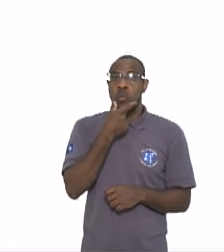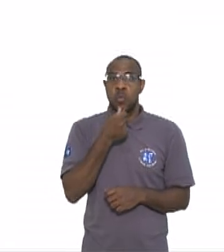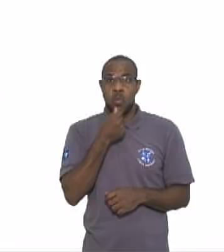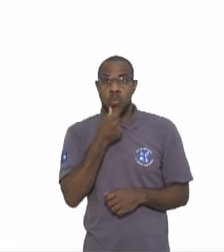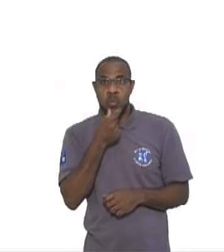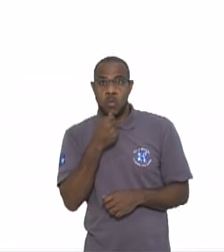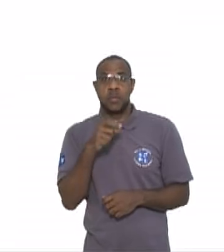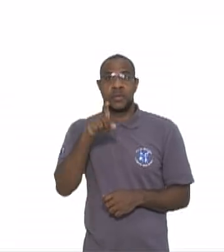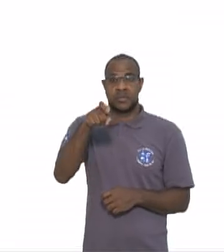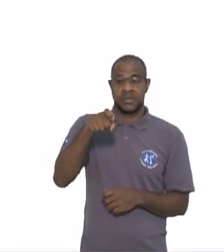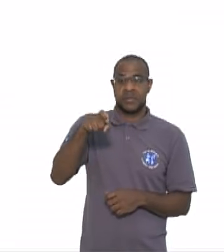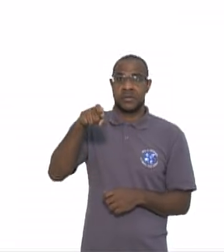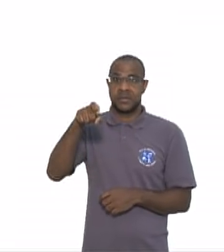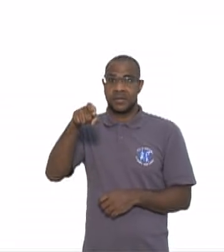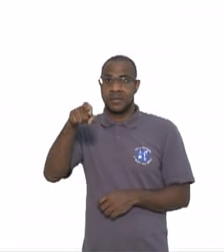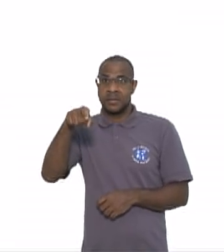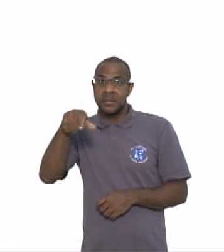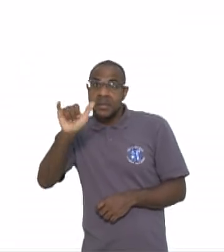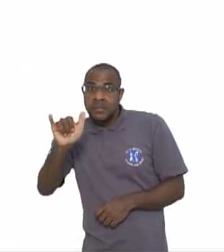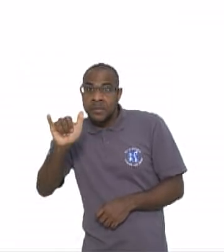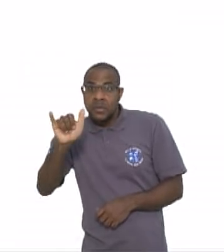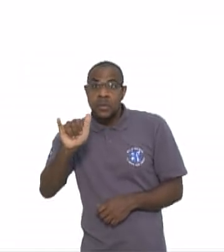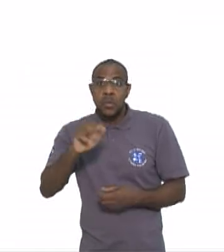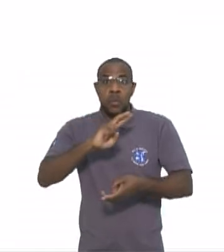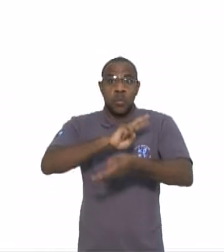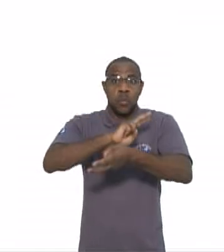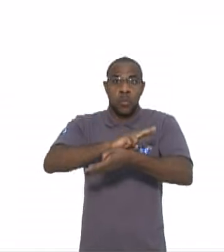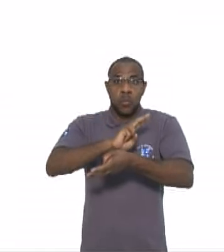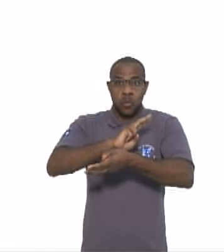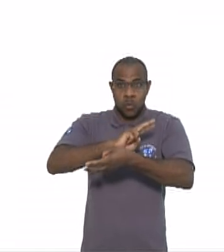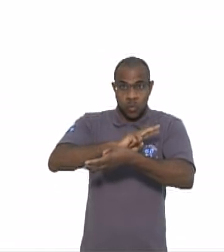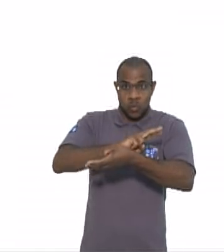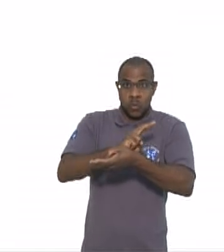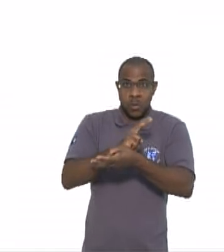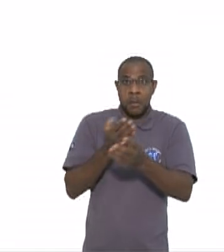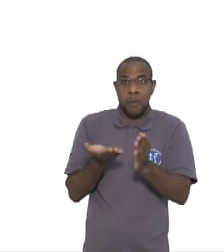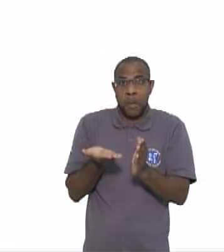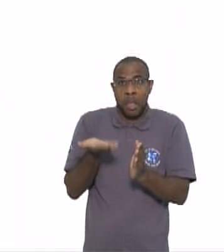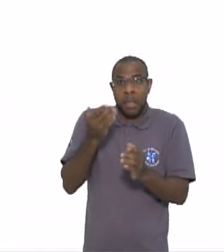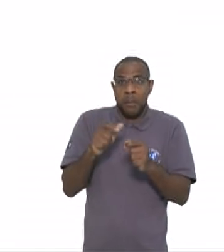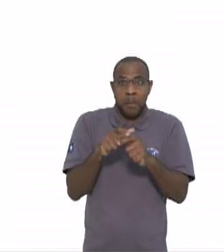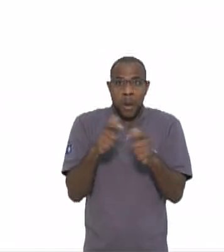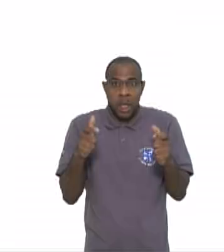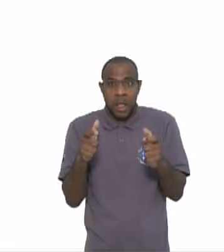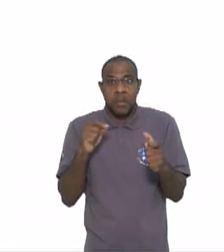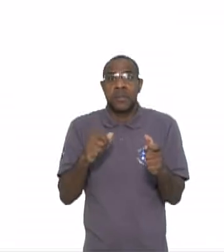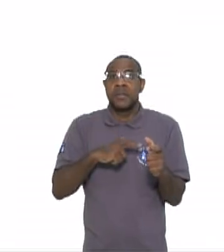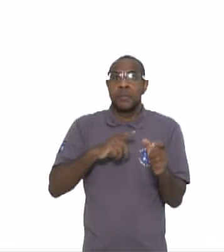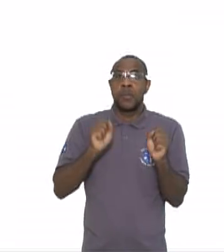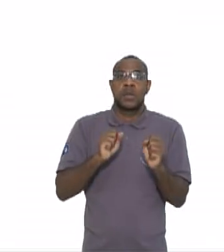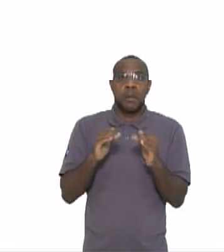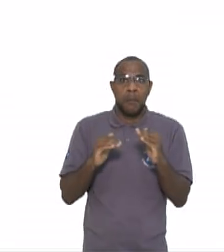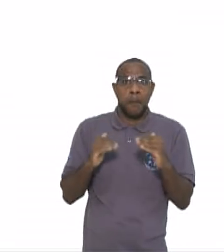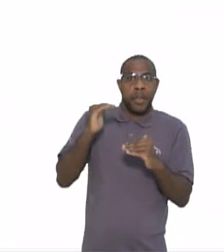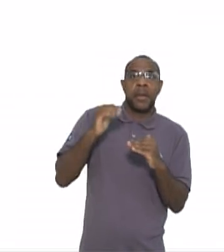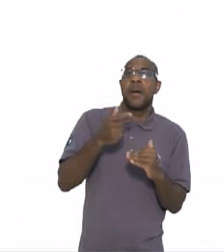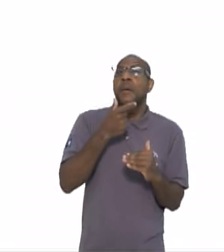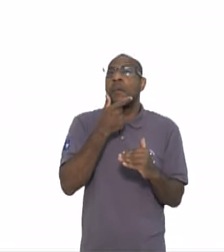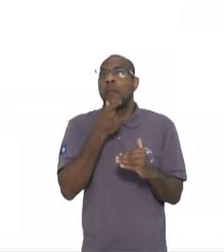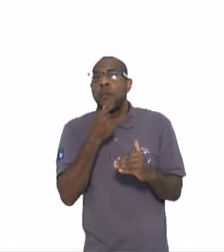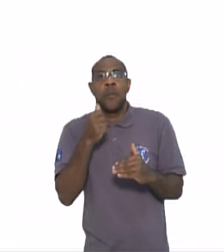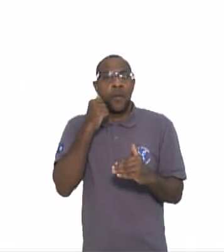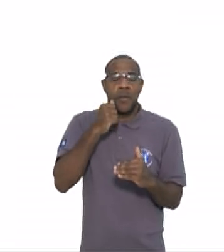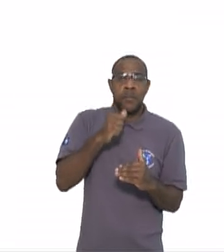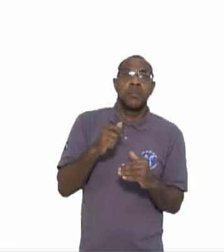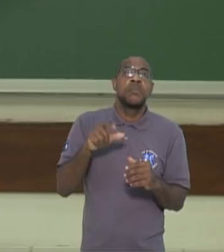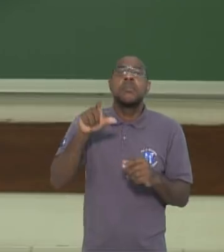par XY. O aumento do número de cromossomos sexuais pode levar ao surgimento dos supermachos e superfêmeas. Sobre o assunto,